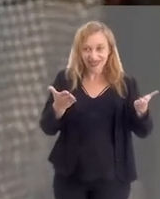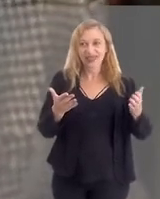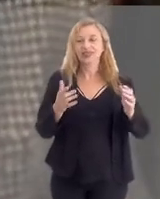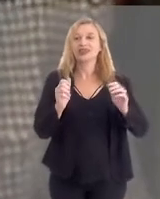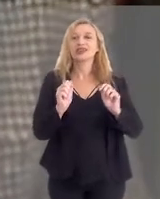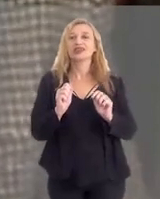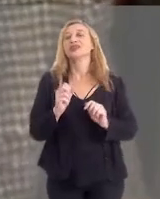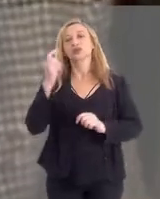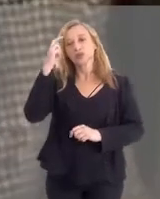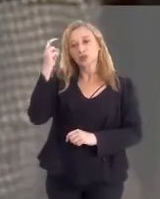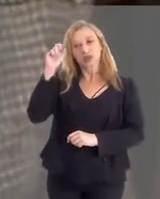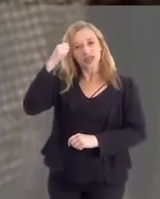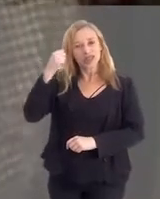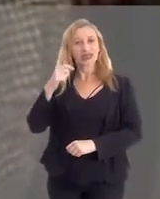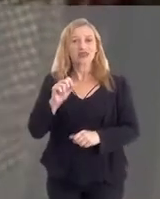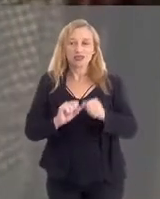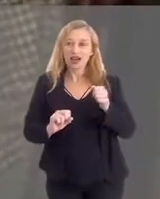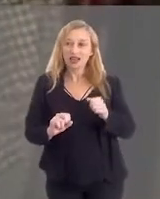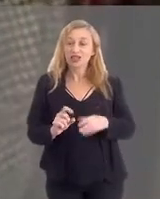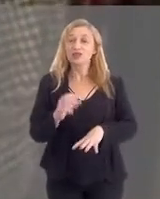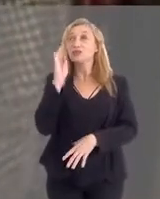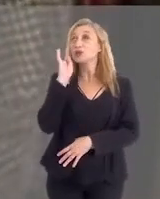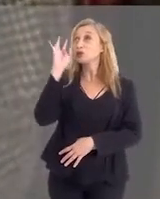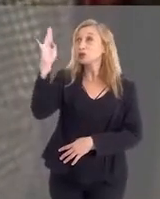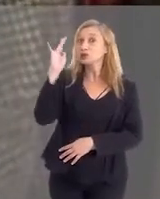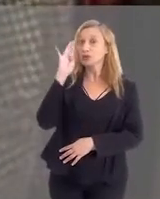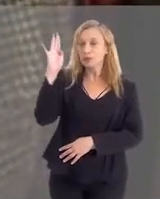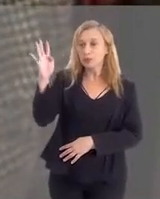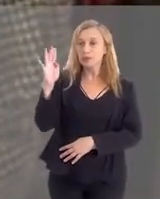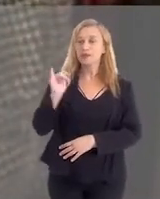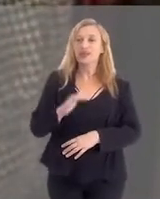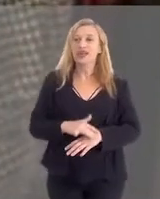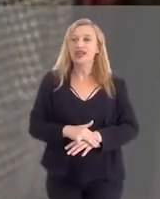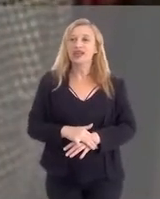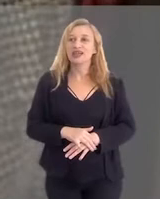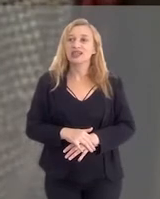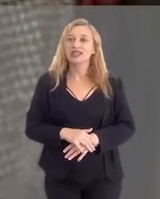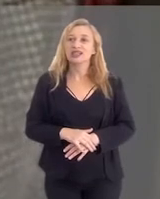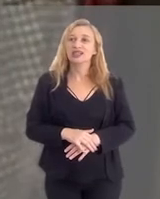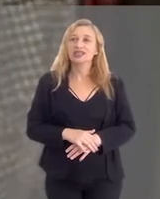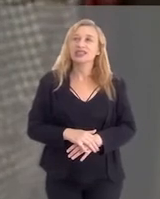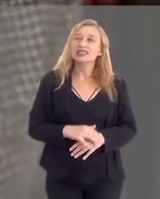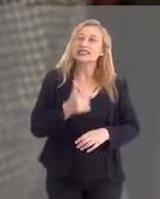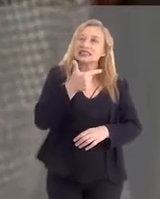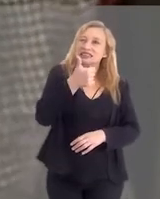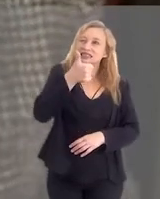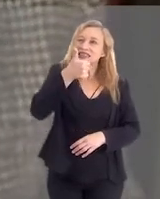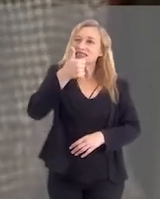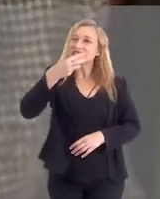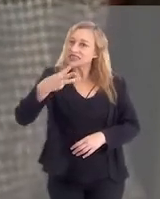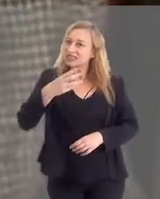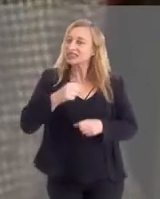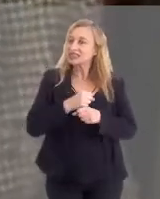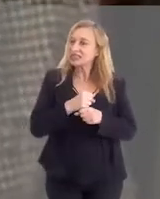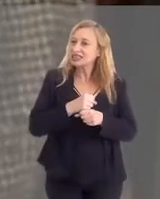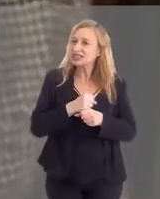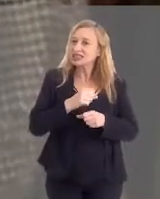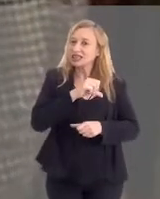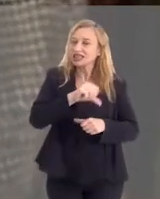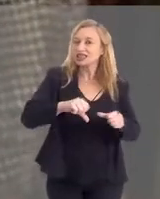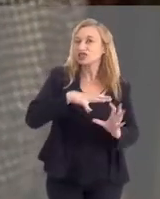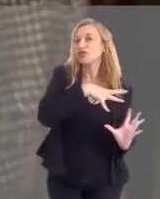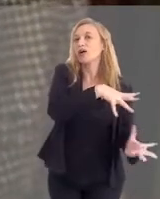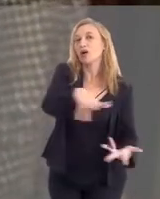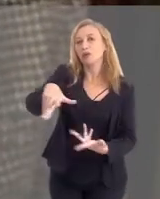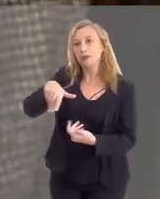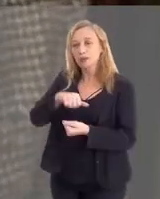vocês fazem, que o Putin faz. Então, esse meu sonho, eu acho que era, quando eu tinha 13, desde que eu tinha 13 anos, que